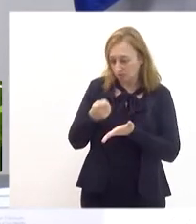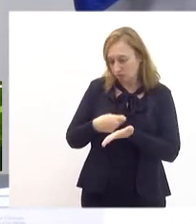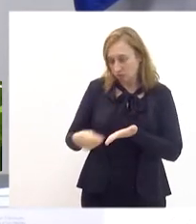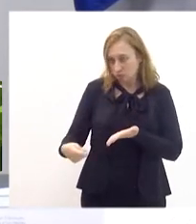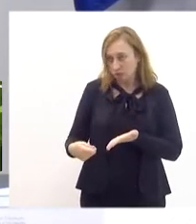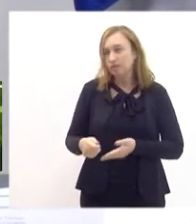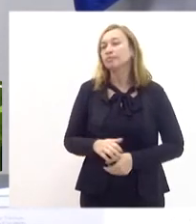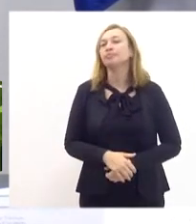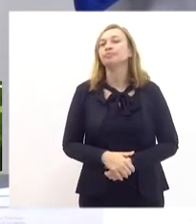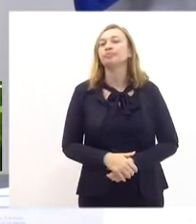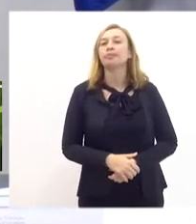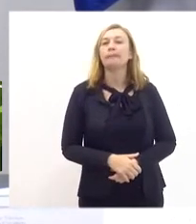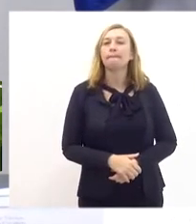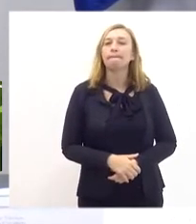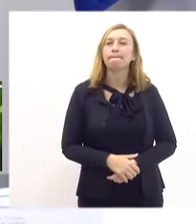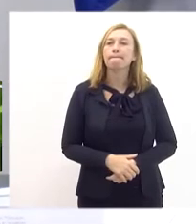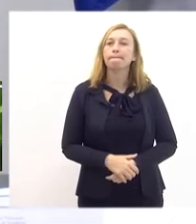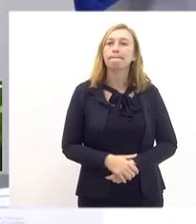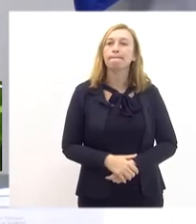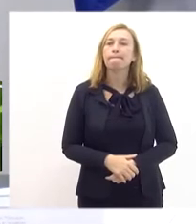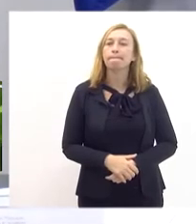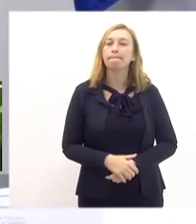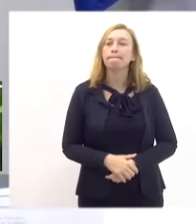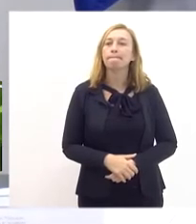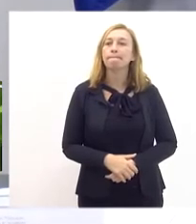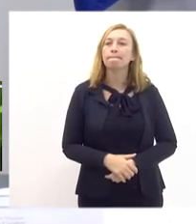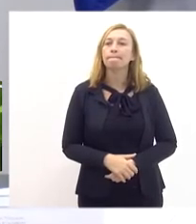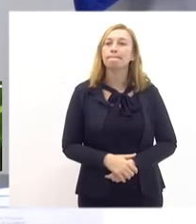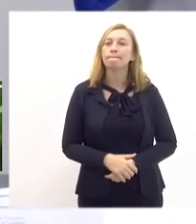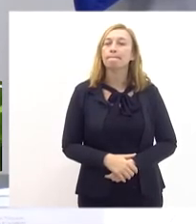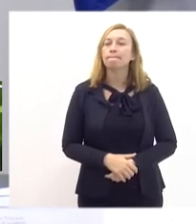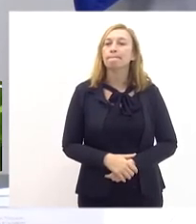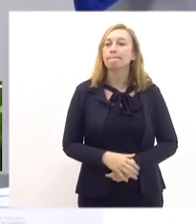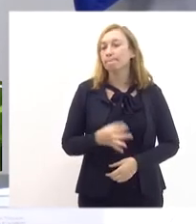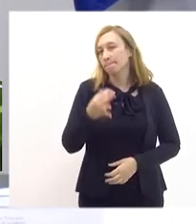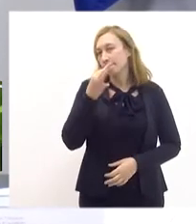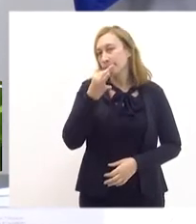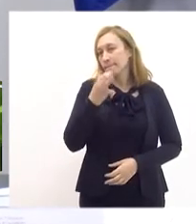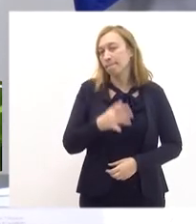né, como mera sugestão, né,